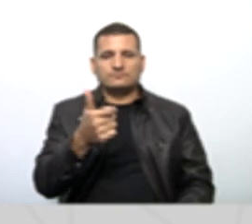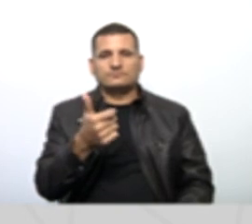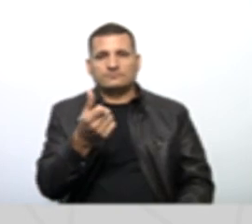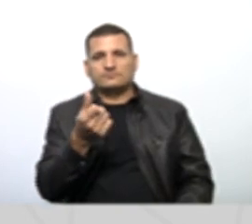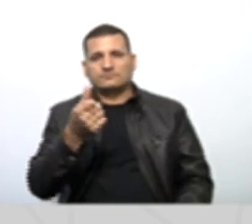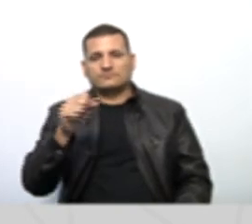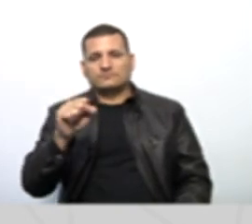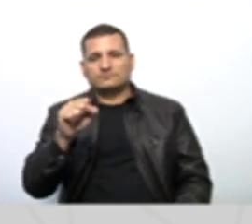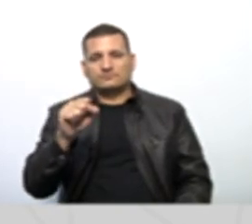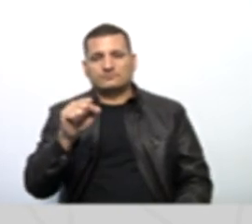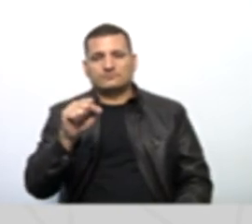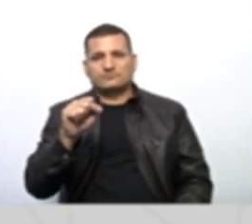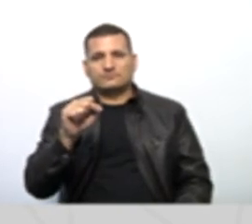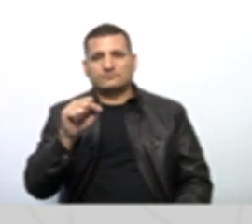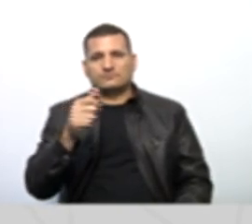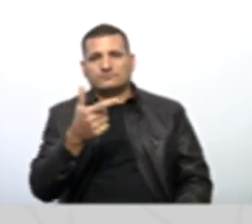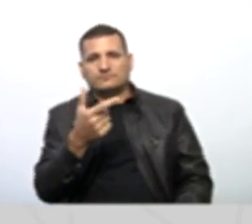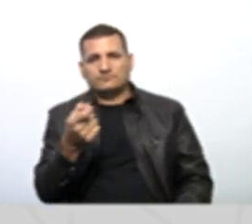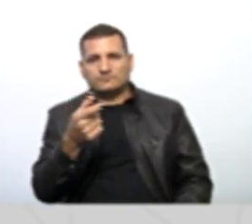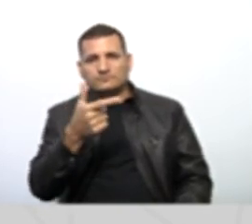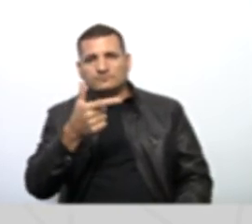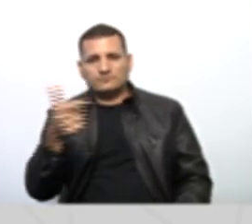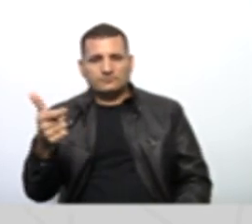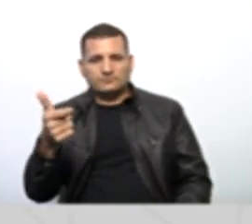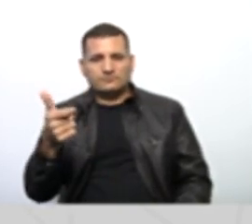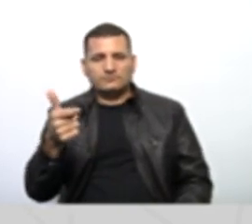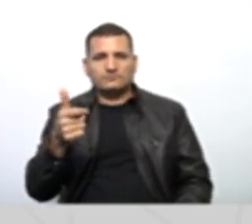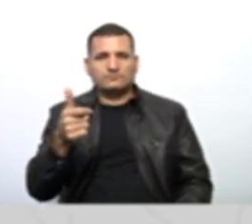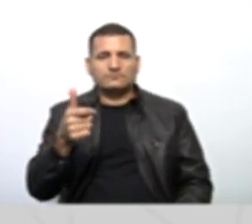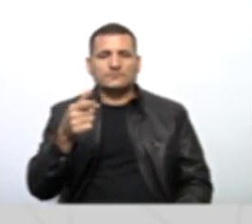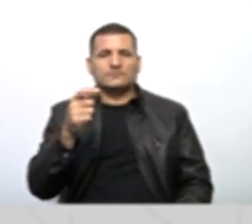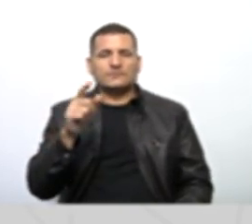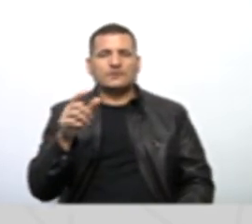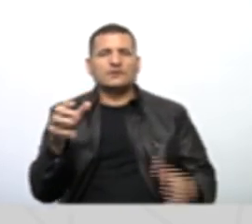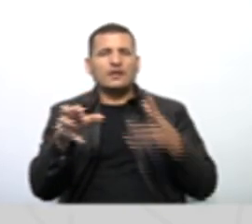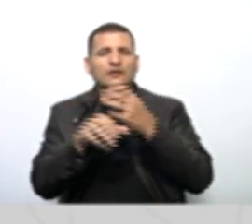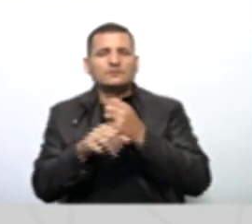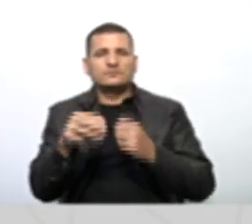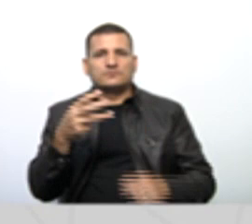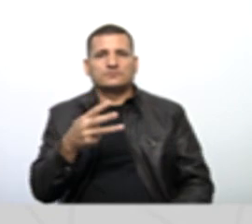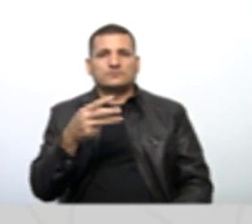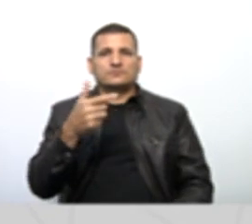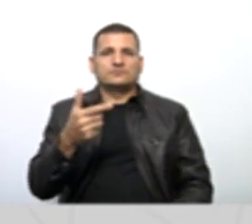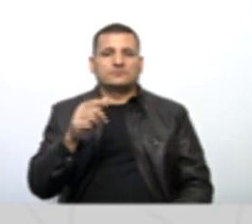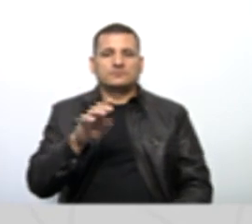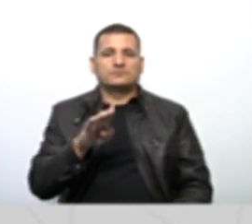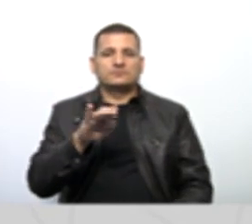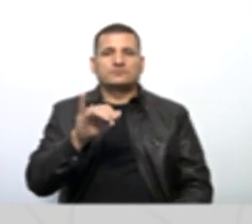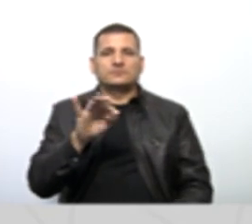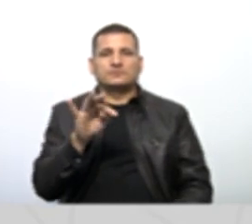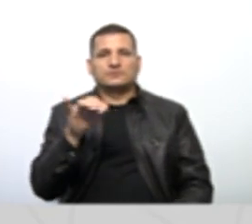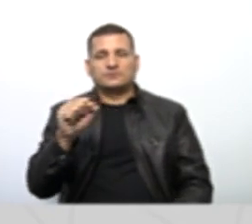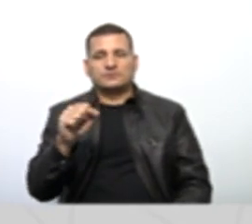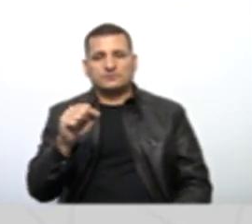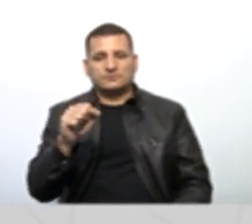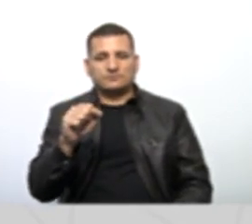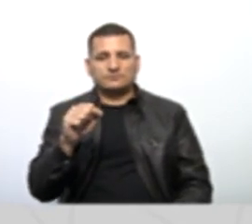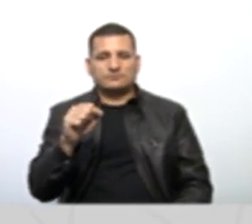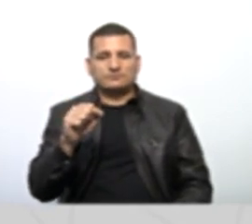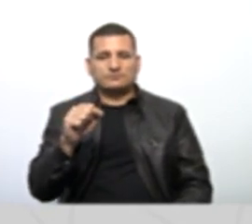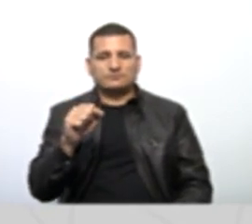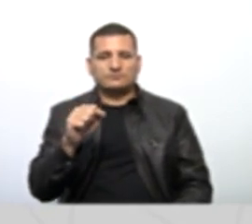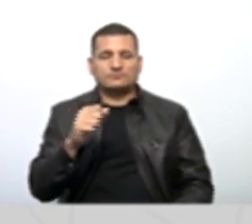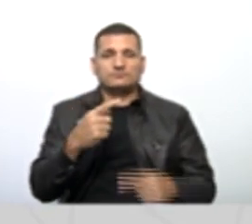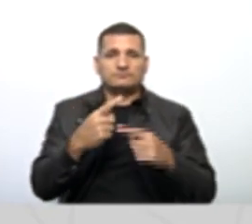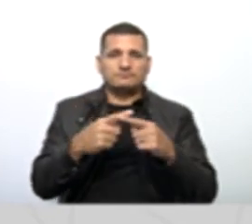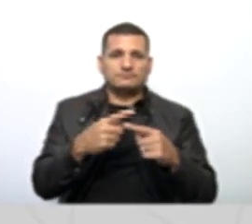20.21 é um conjunto de 32 bits pessoal porque 32 bits porque essa pontinha